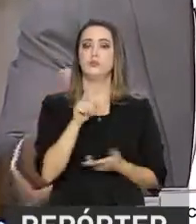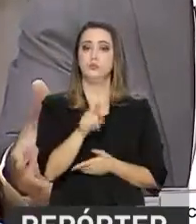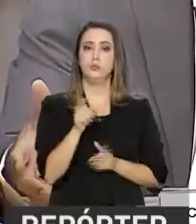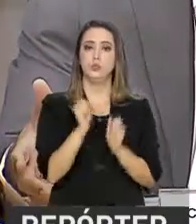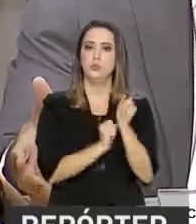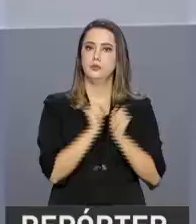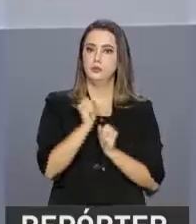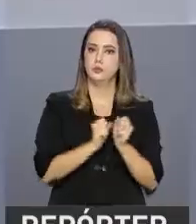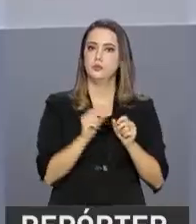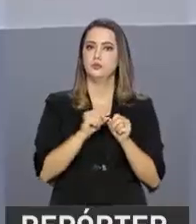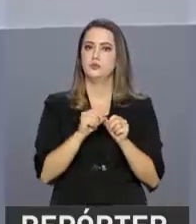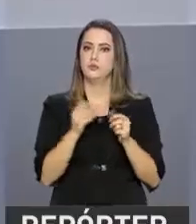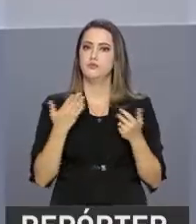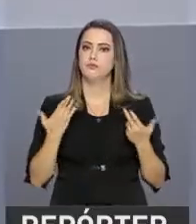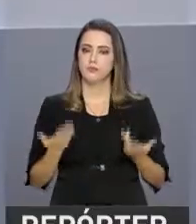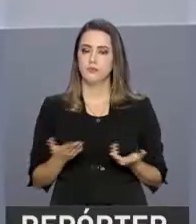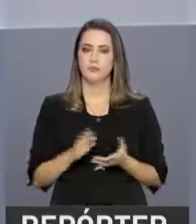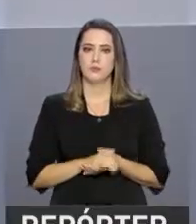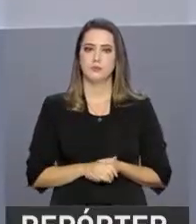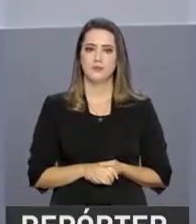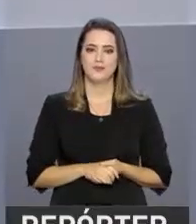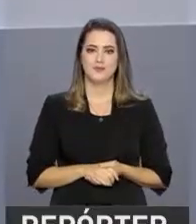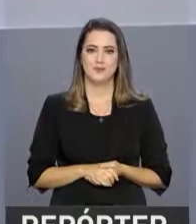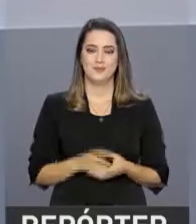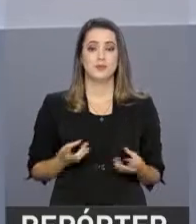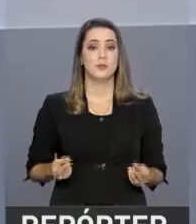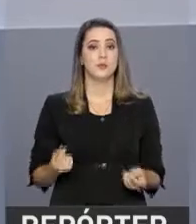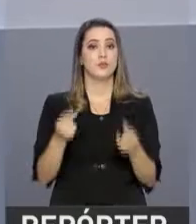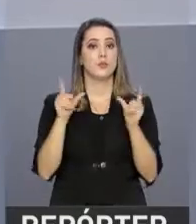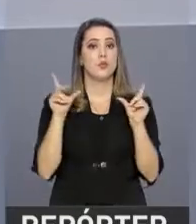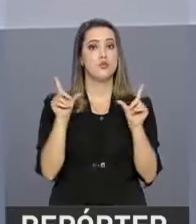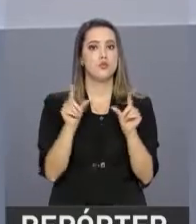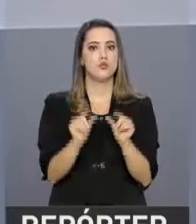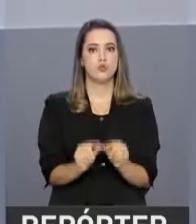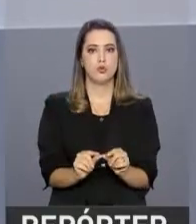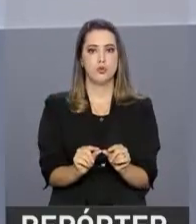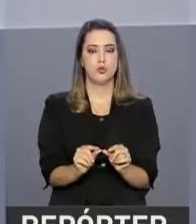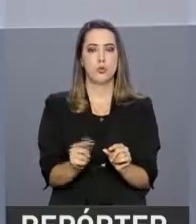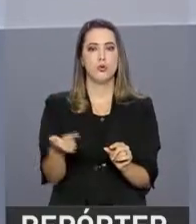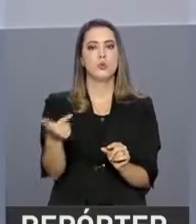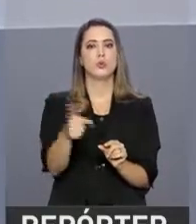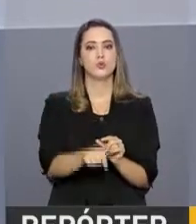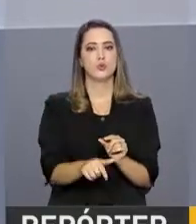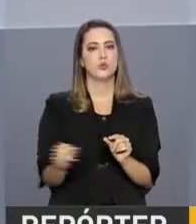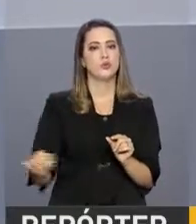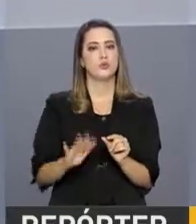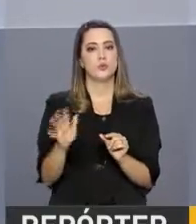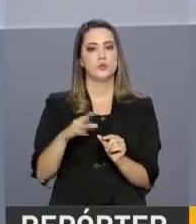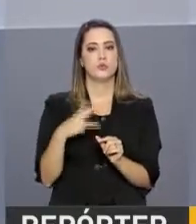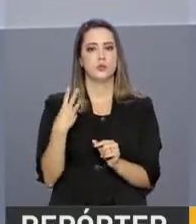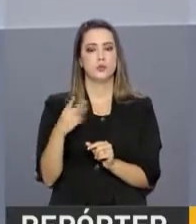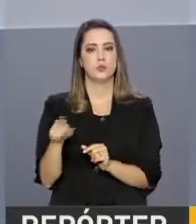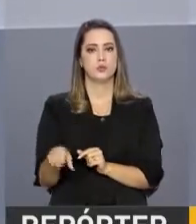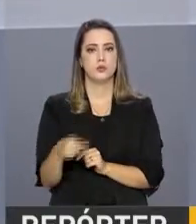são produzidos. O mercado financeiro reduziu ainda mais a estimativa de inflação, agora